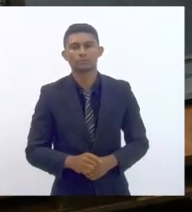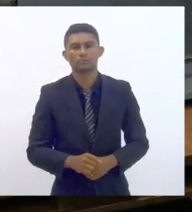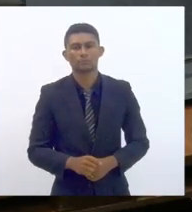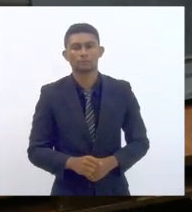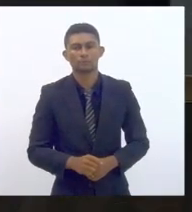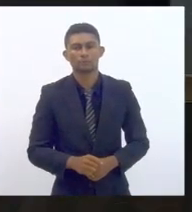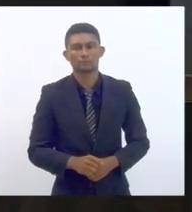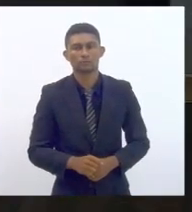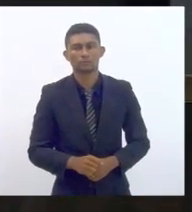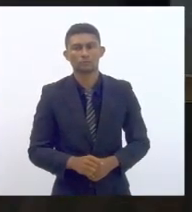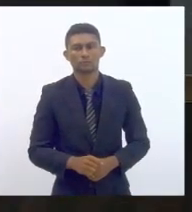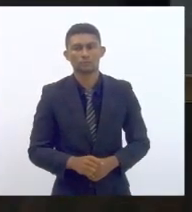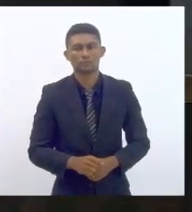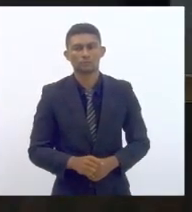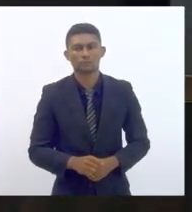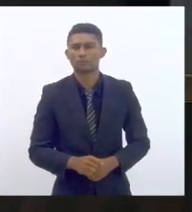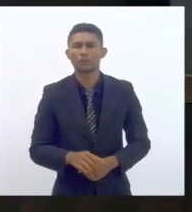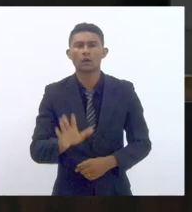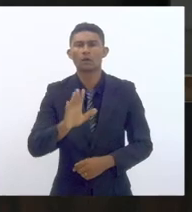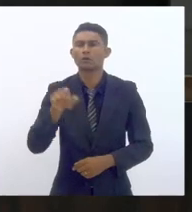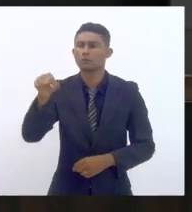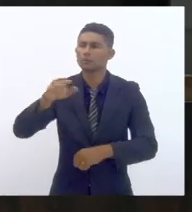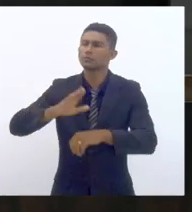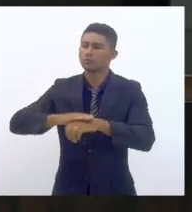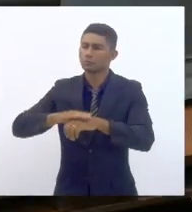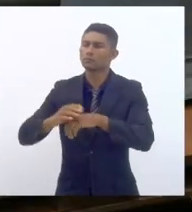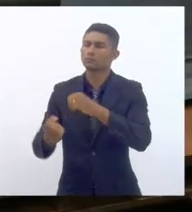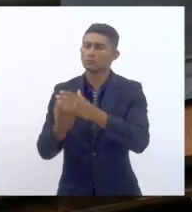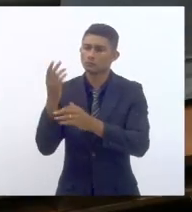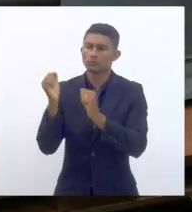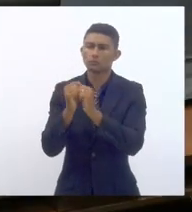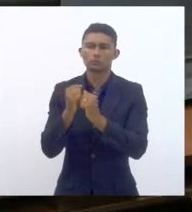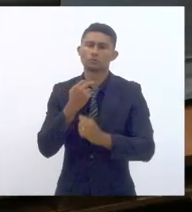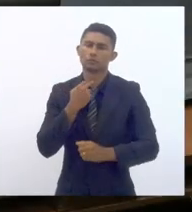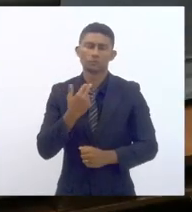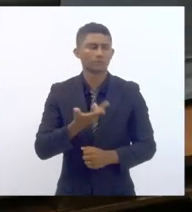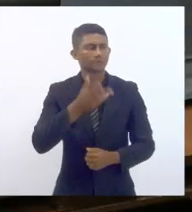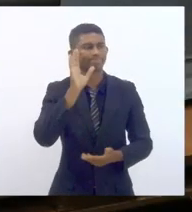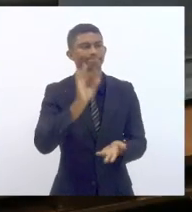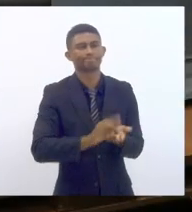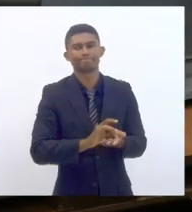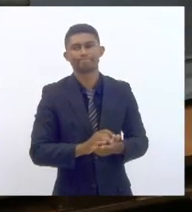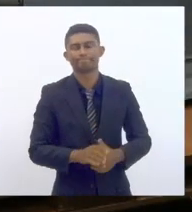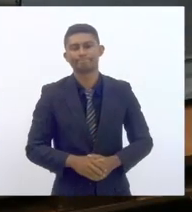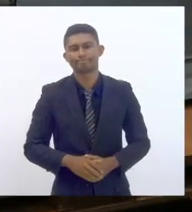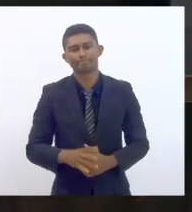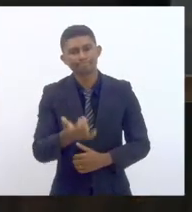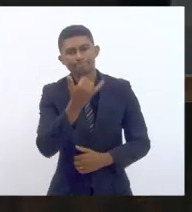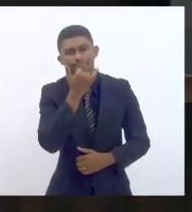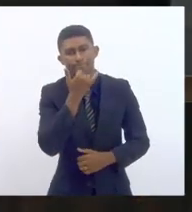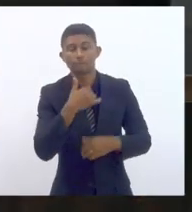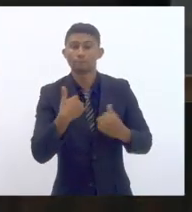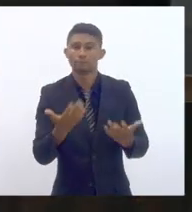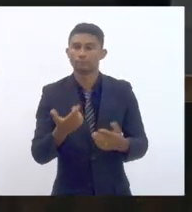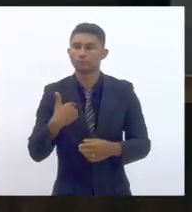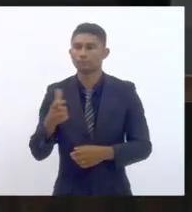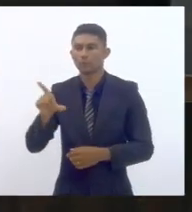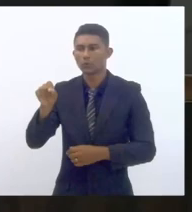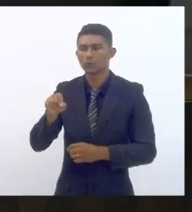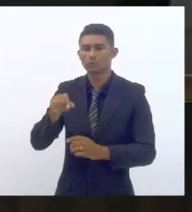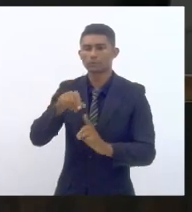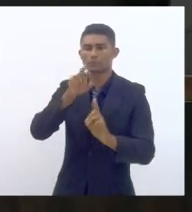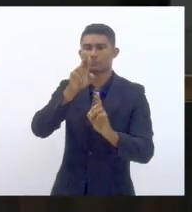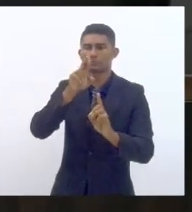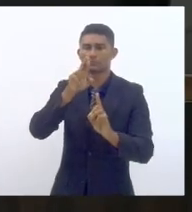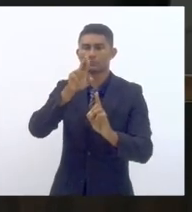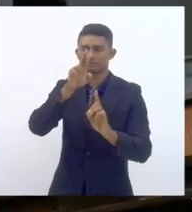Não, não. Vídeo, Vossa Excelência é coautora. Ah, é verdade, presidente. É verdade. Desculpa. Presidência designa relator, deputado Luiz